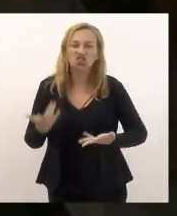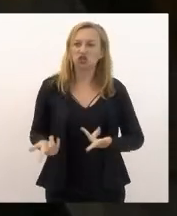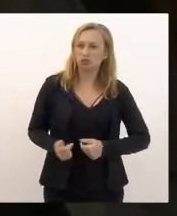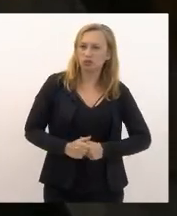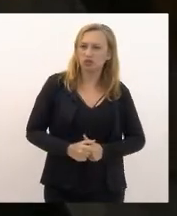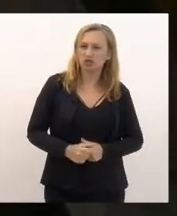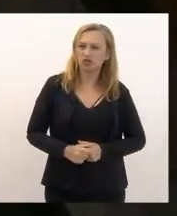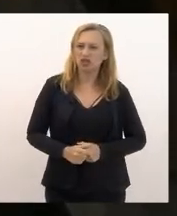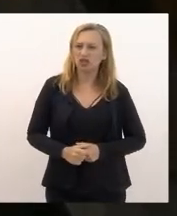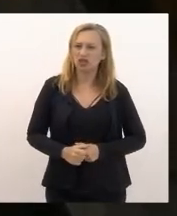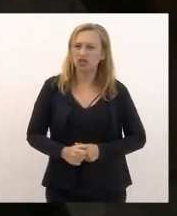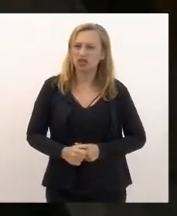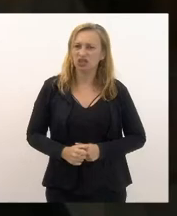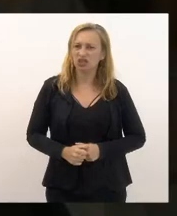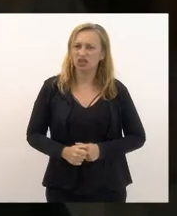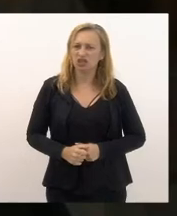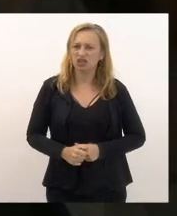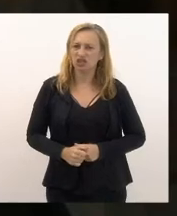desses